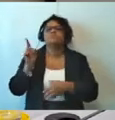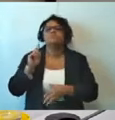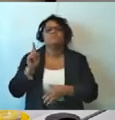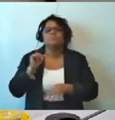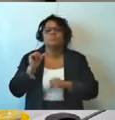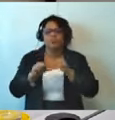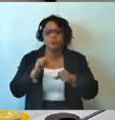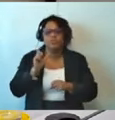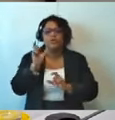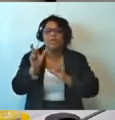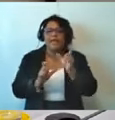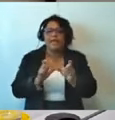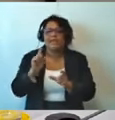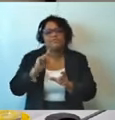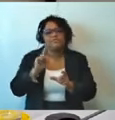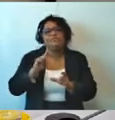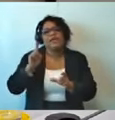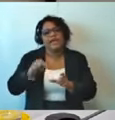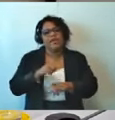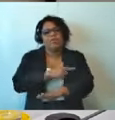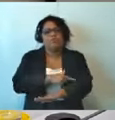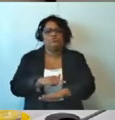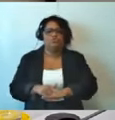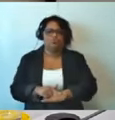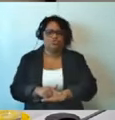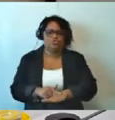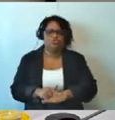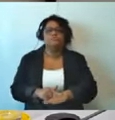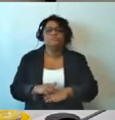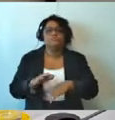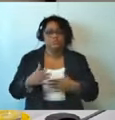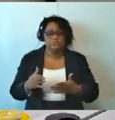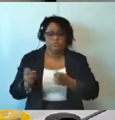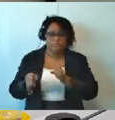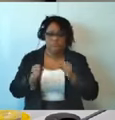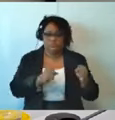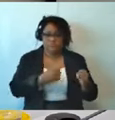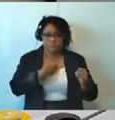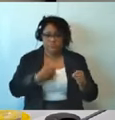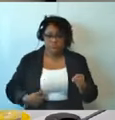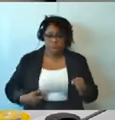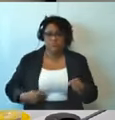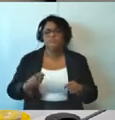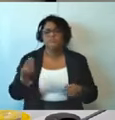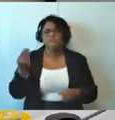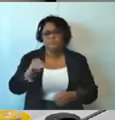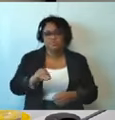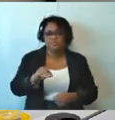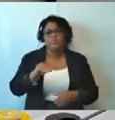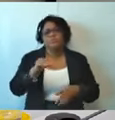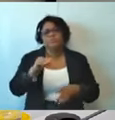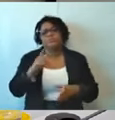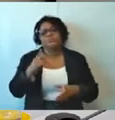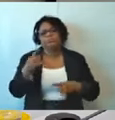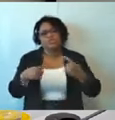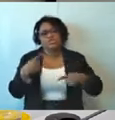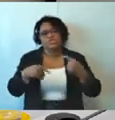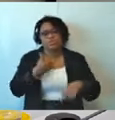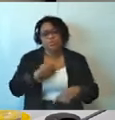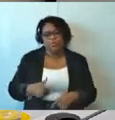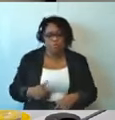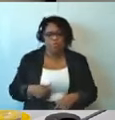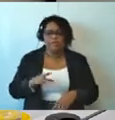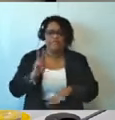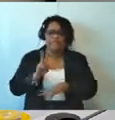Então quando o poder público coloca de fato uma política pública mais exemplar, mais correta e fiscaliza, né, como bem aqui o nosso vereador